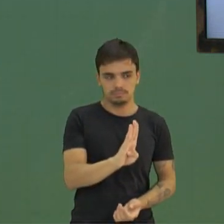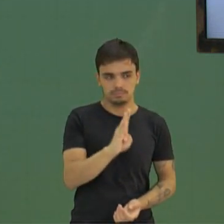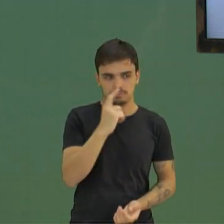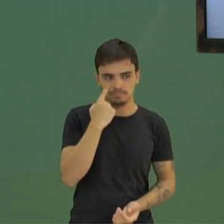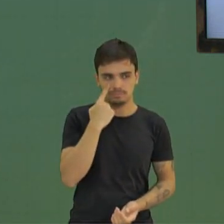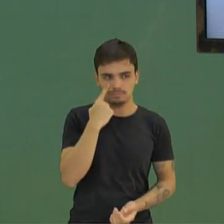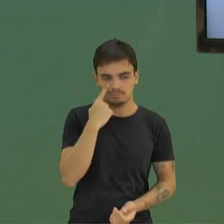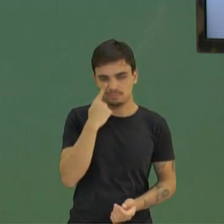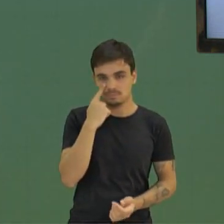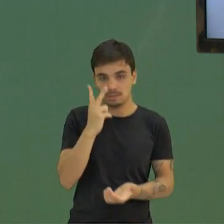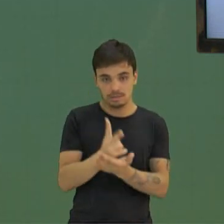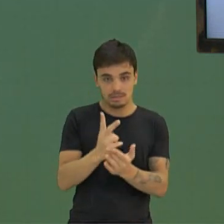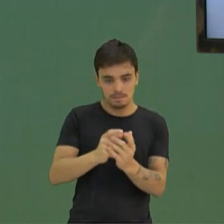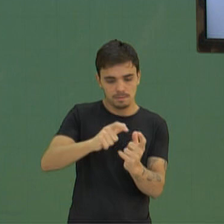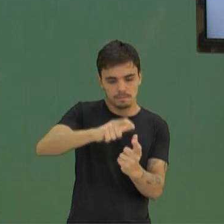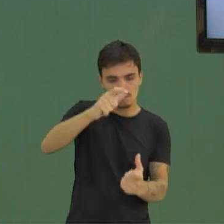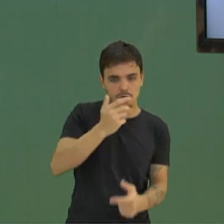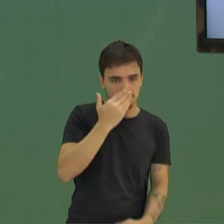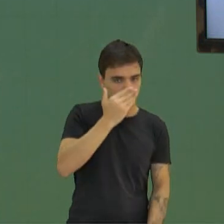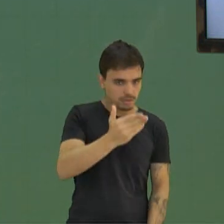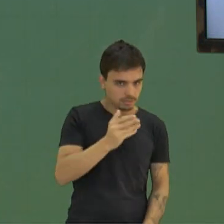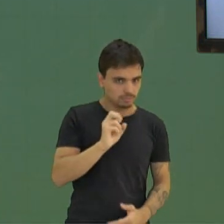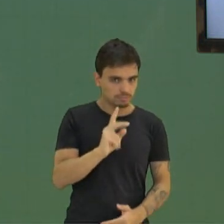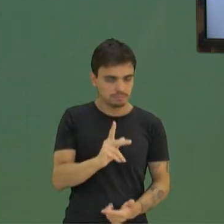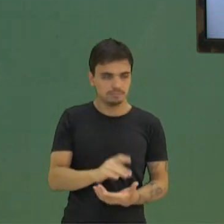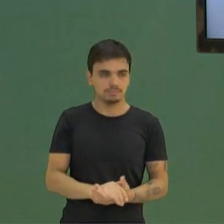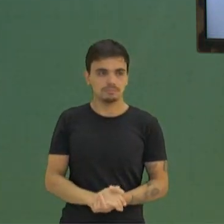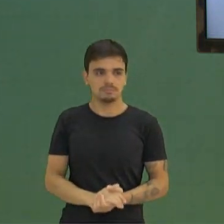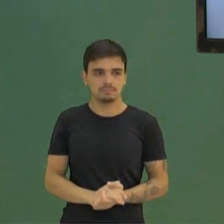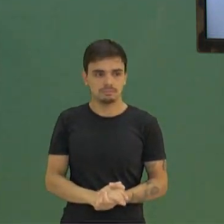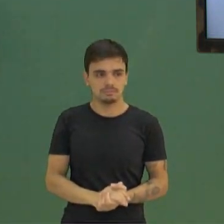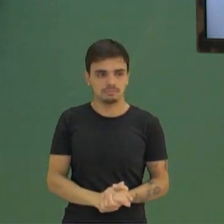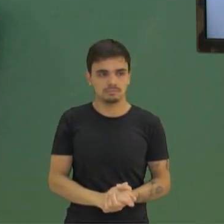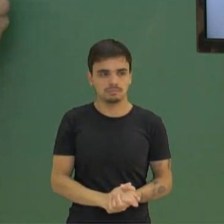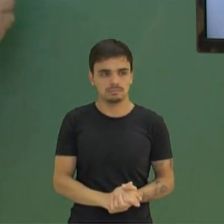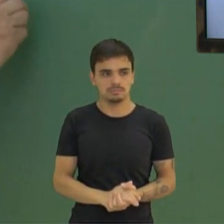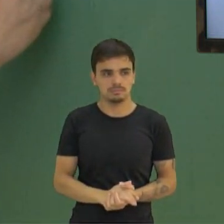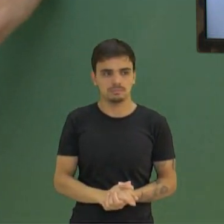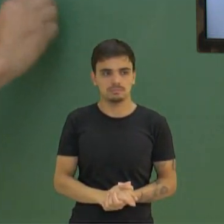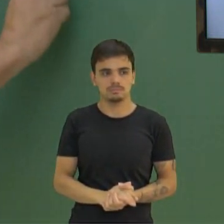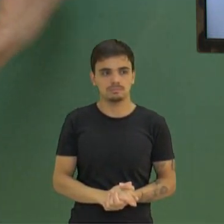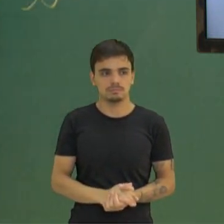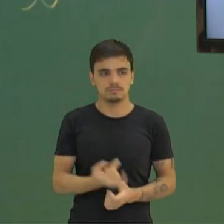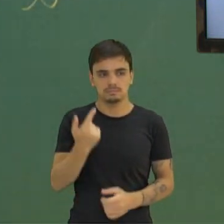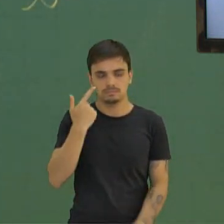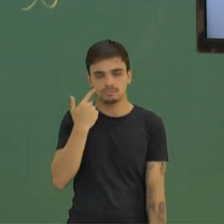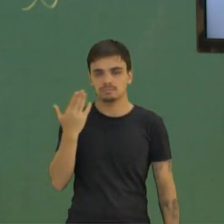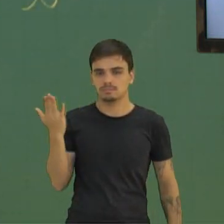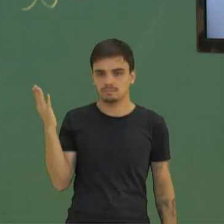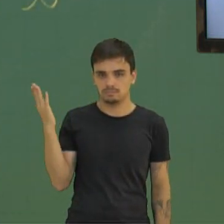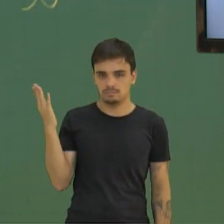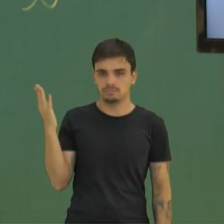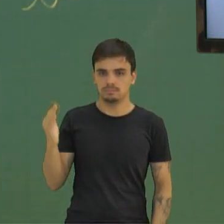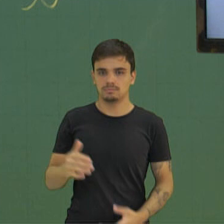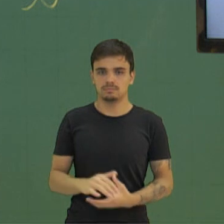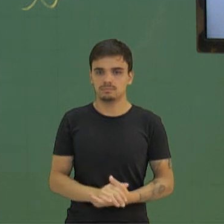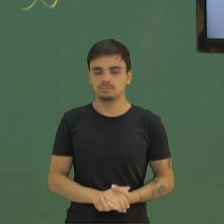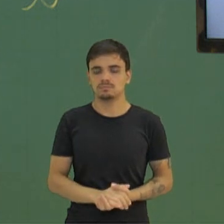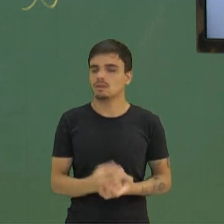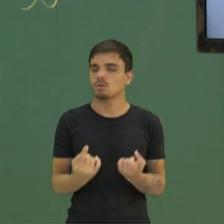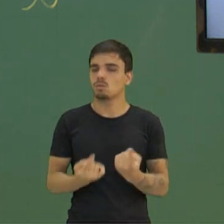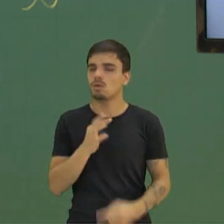coloca aqui para maiúscula na frente bezão Bezinho bebezinho com beijinho o pezinho pezinho